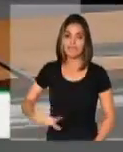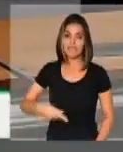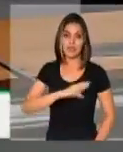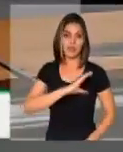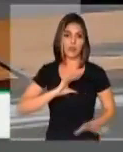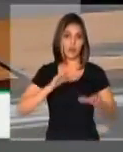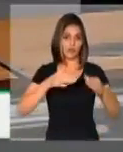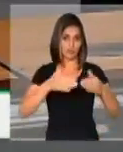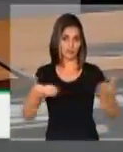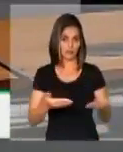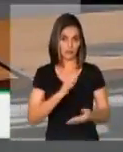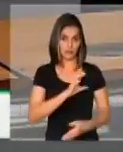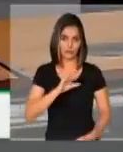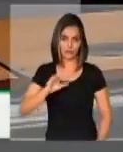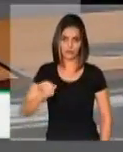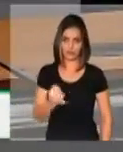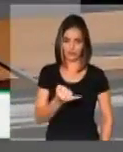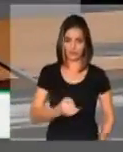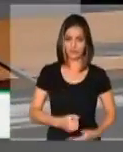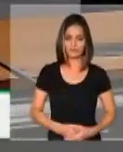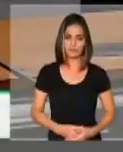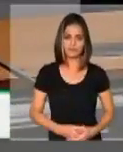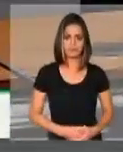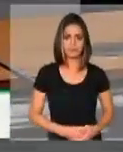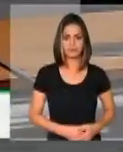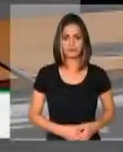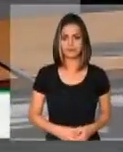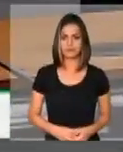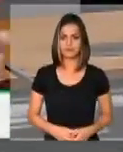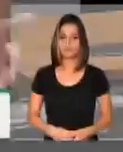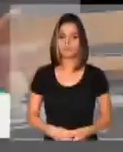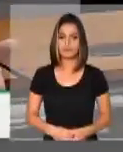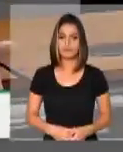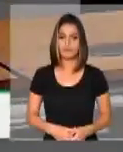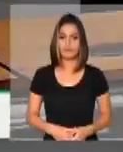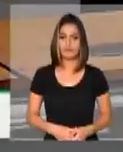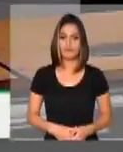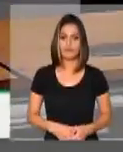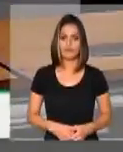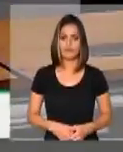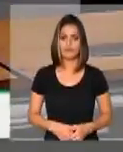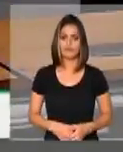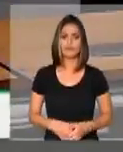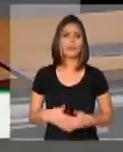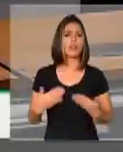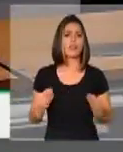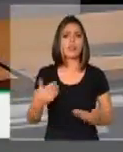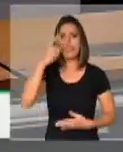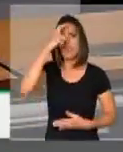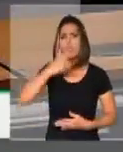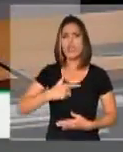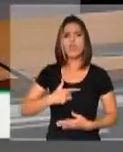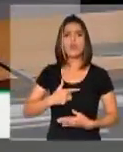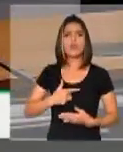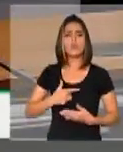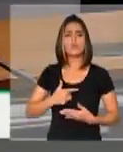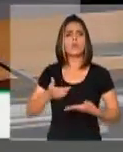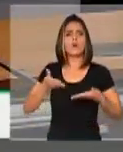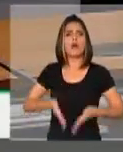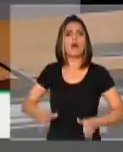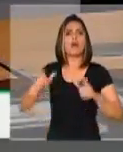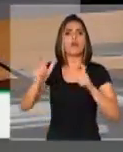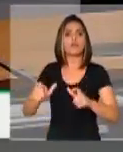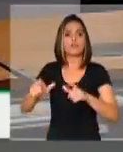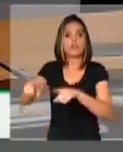começar do meu lugar de origem, que são dois lugares: trabalhador rural